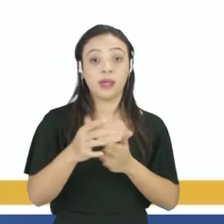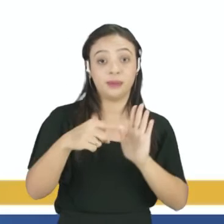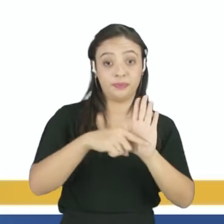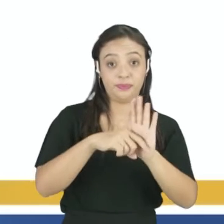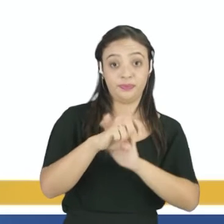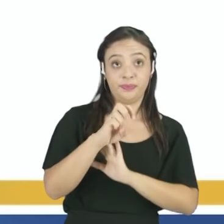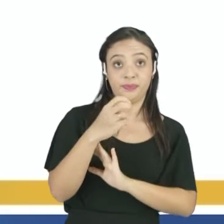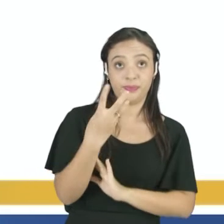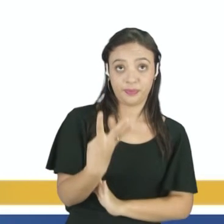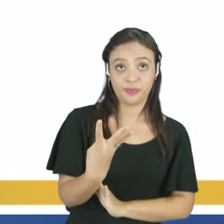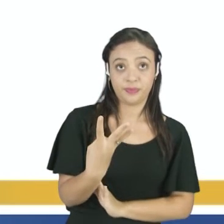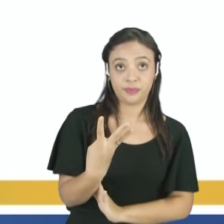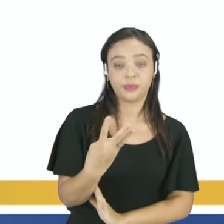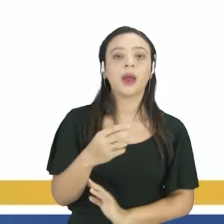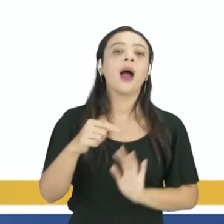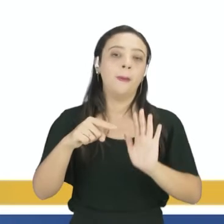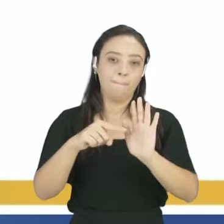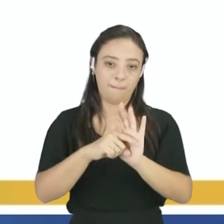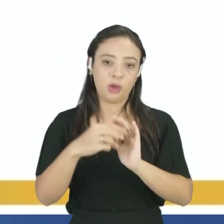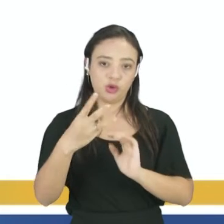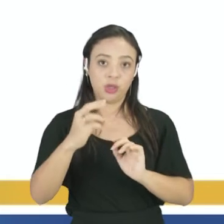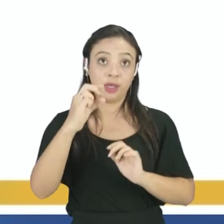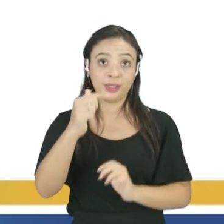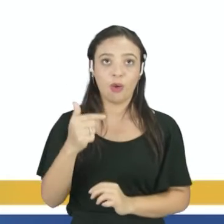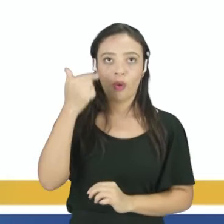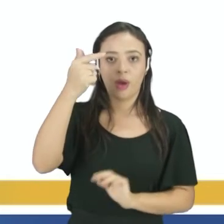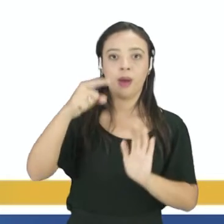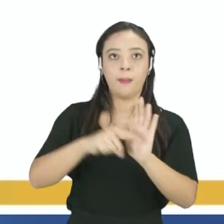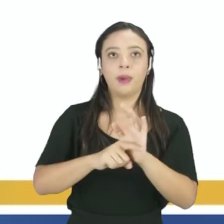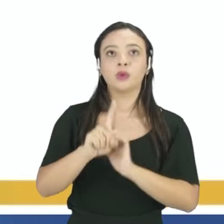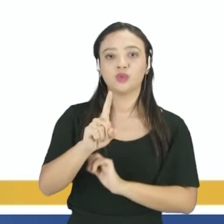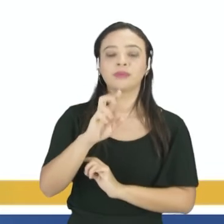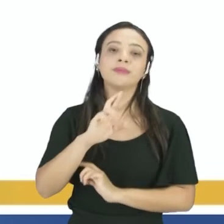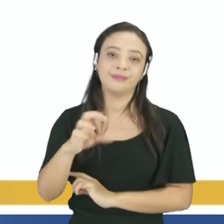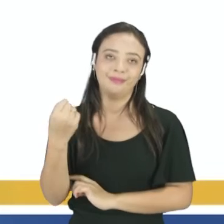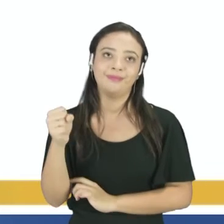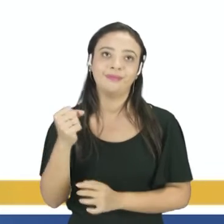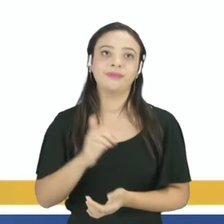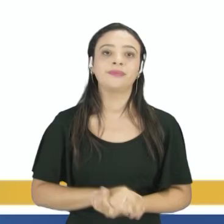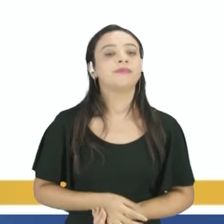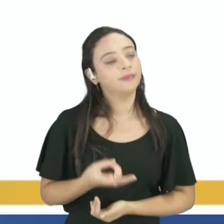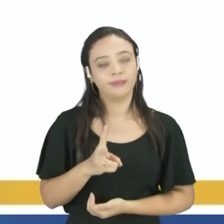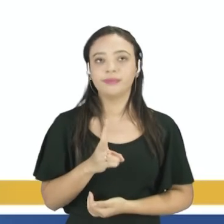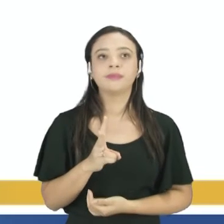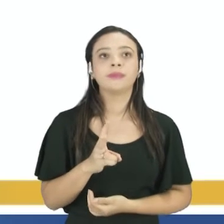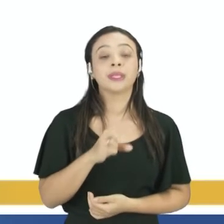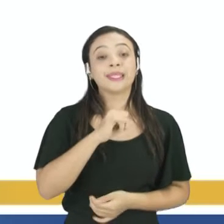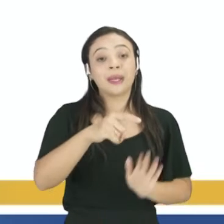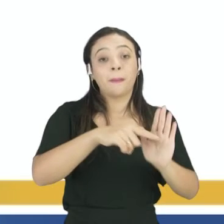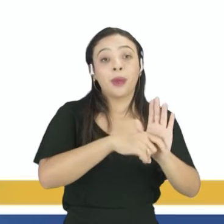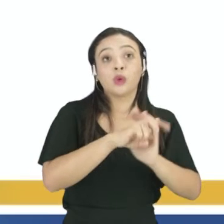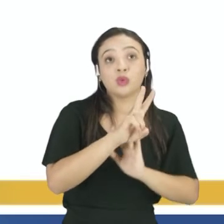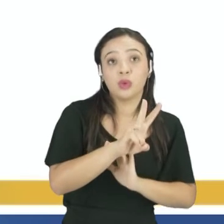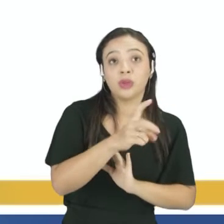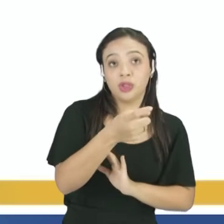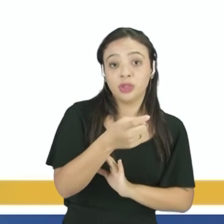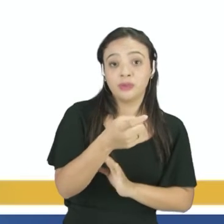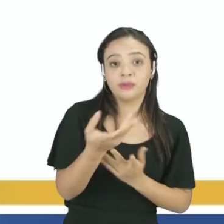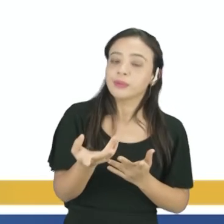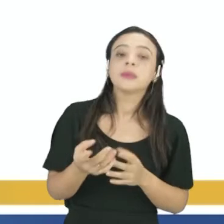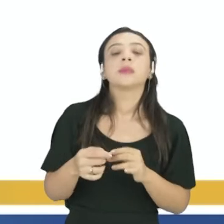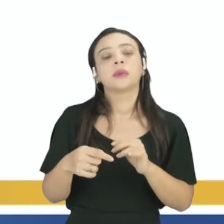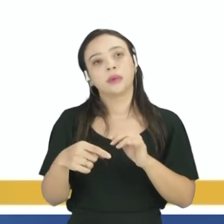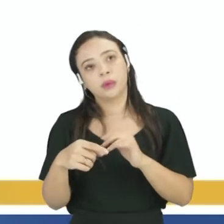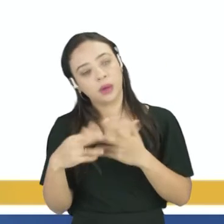calculo menos 3 ao quadrado menos 1. Eu substituo x por menos 3, dá 8. E assim por diante. Quando eu faço x igual a menos 2, a